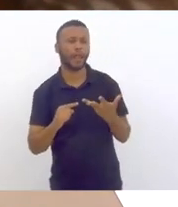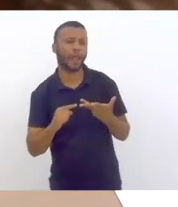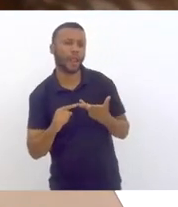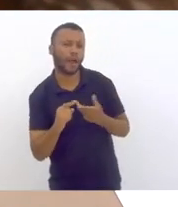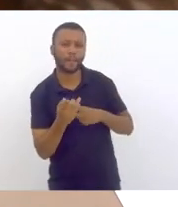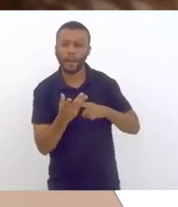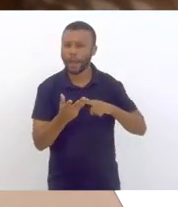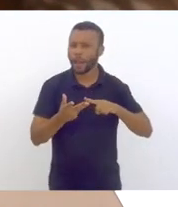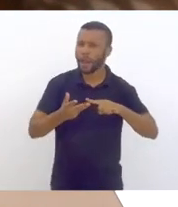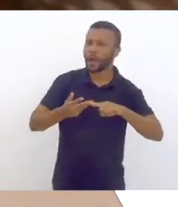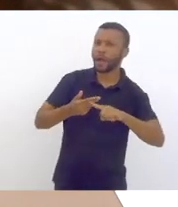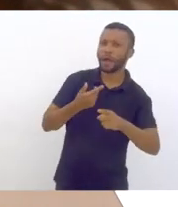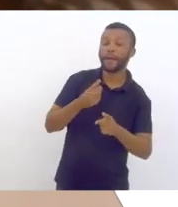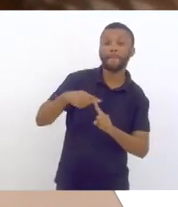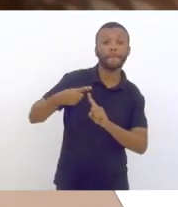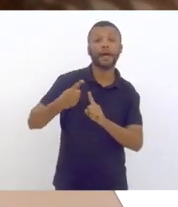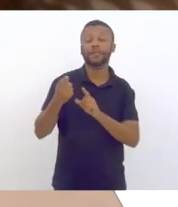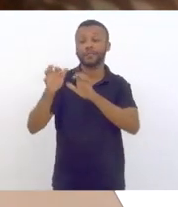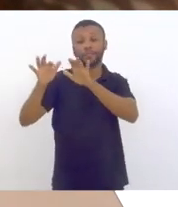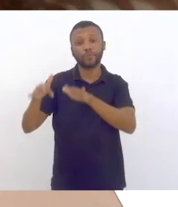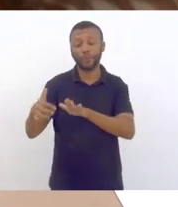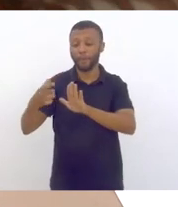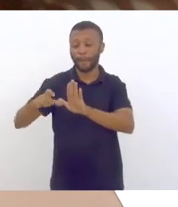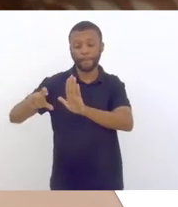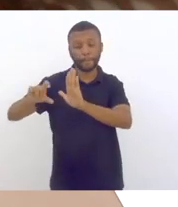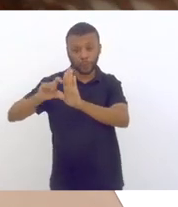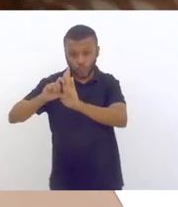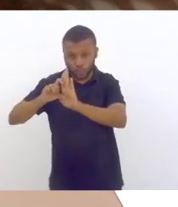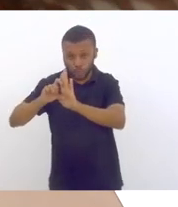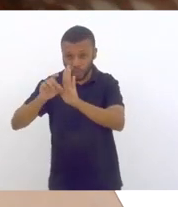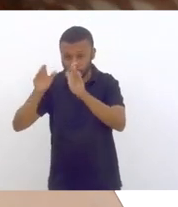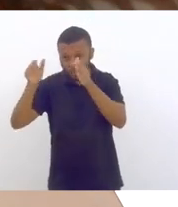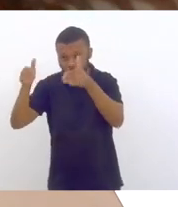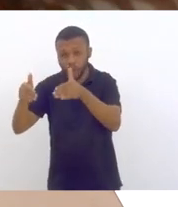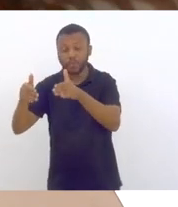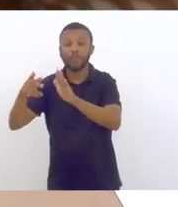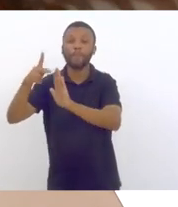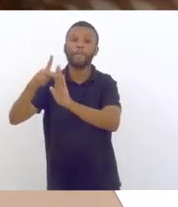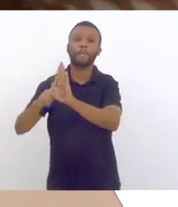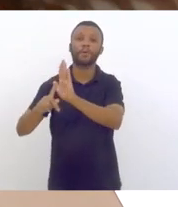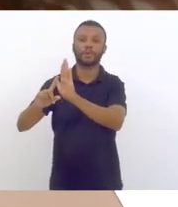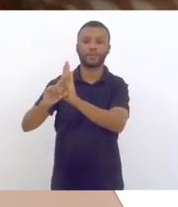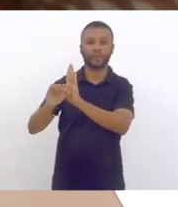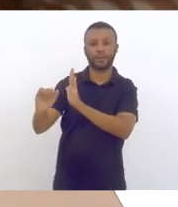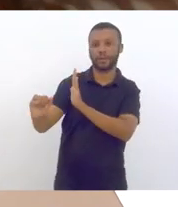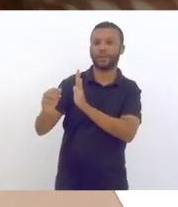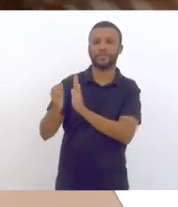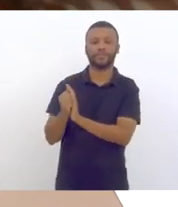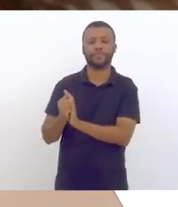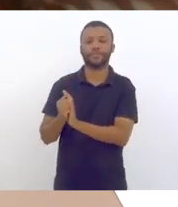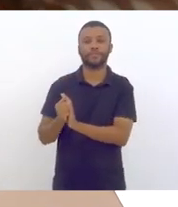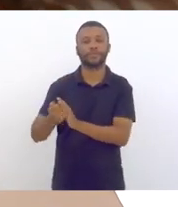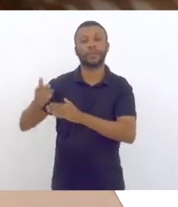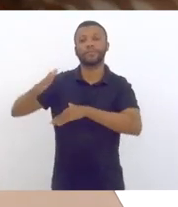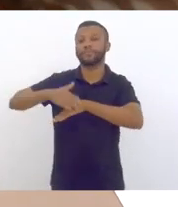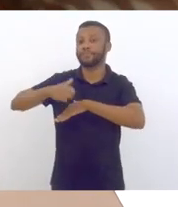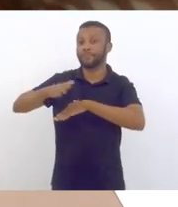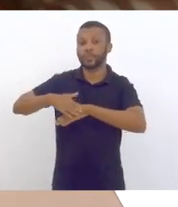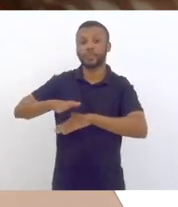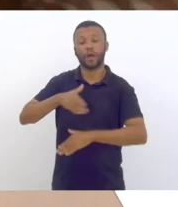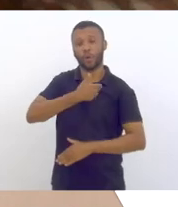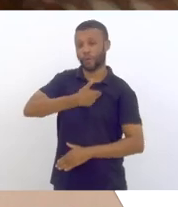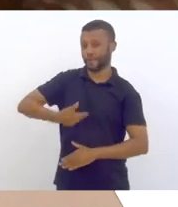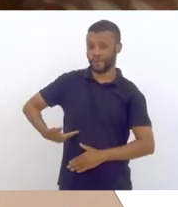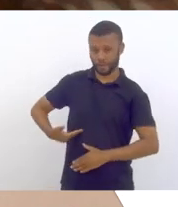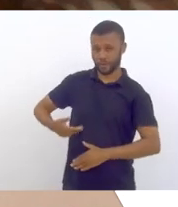e fez uma minuta de um projeto de lei ao poder executivo fez a minuta de